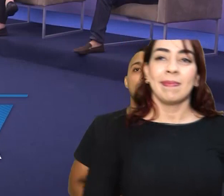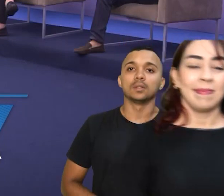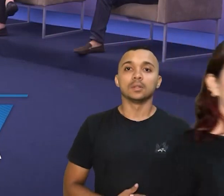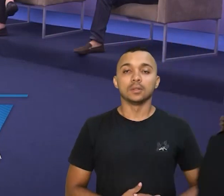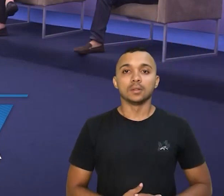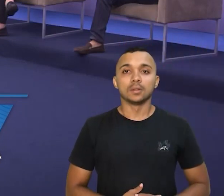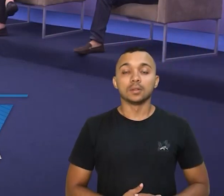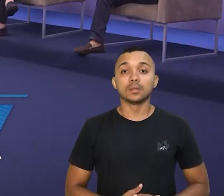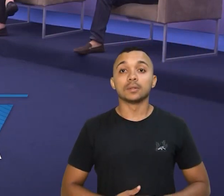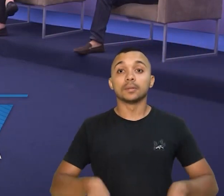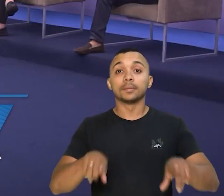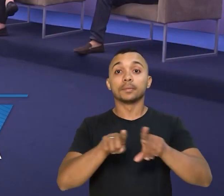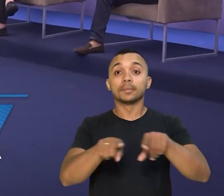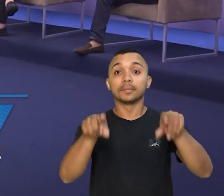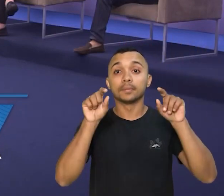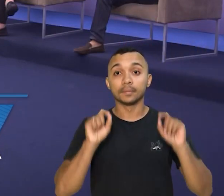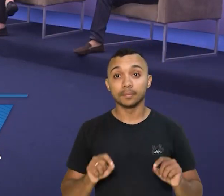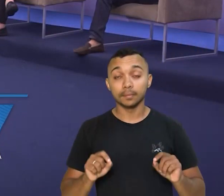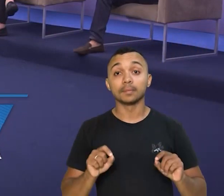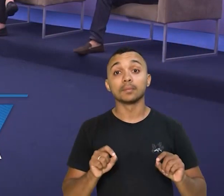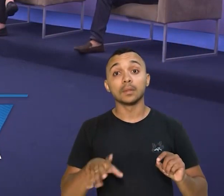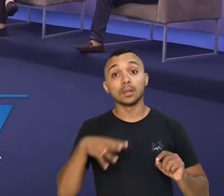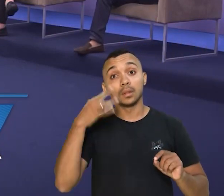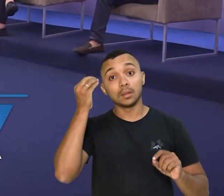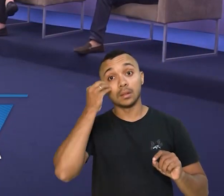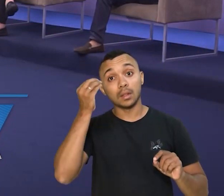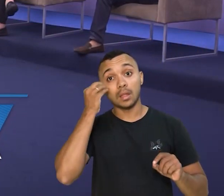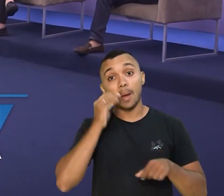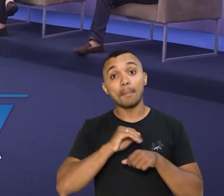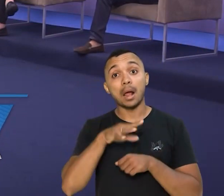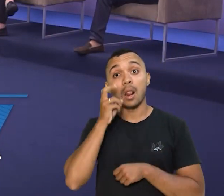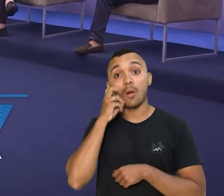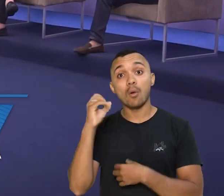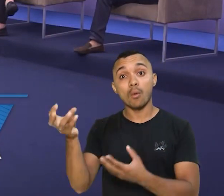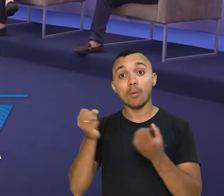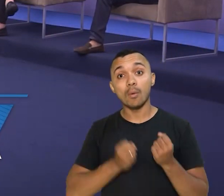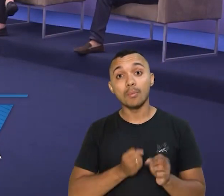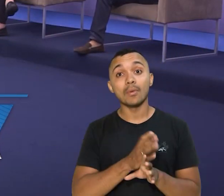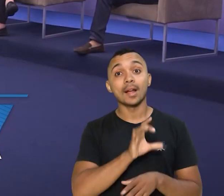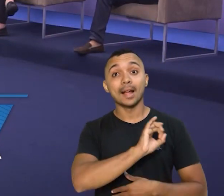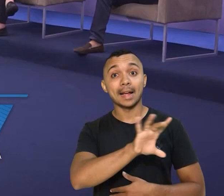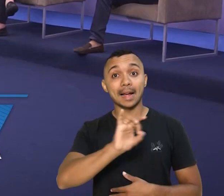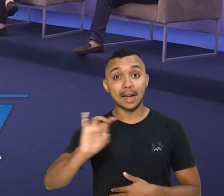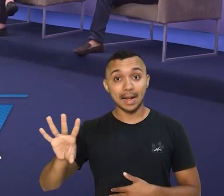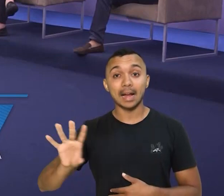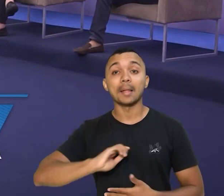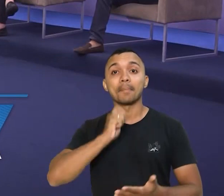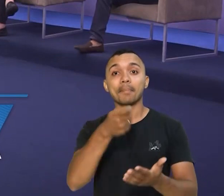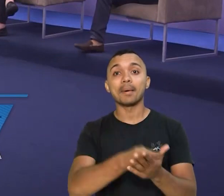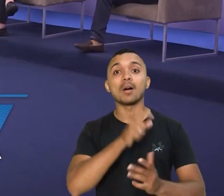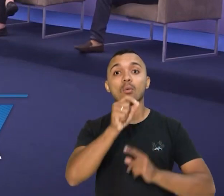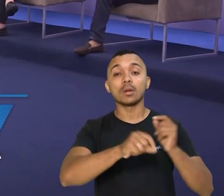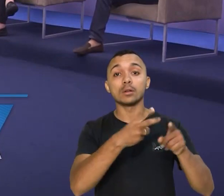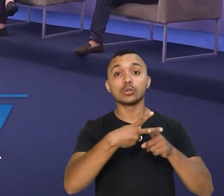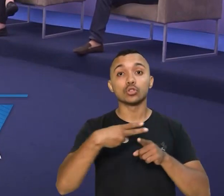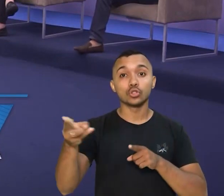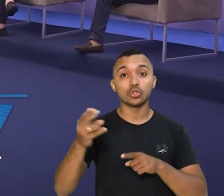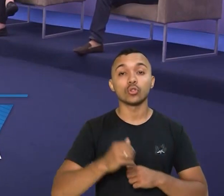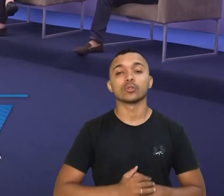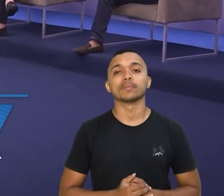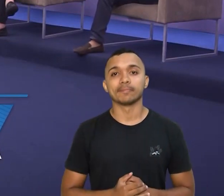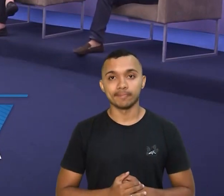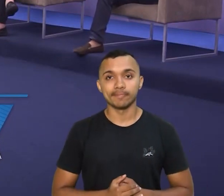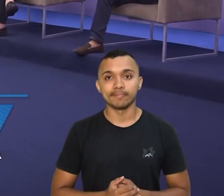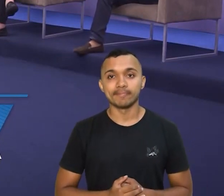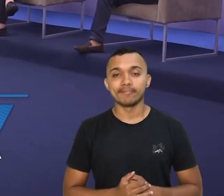além da arrecadação ser maior, porque eles pagam por jogos, por vitórias. Por vitória. É, 100 mil, 100 mil dólares por cada jogo.